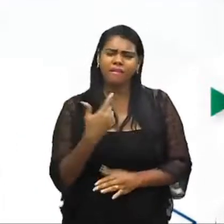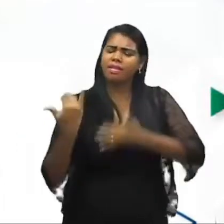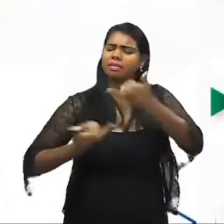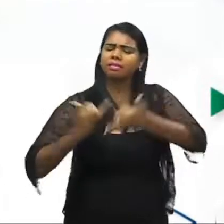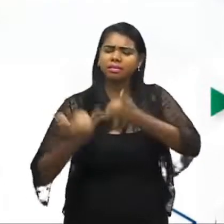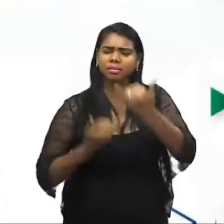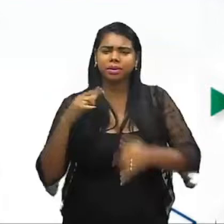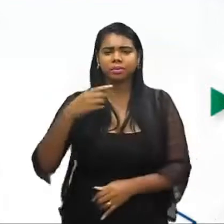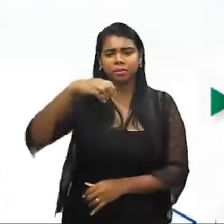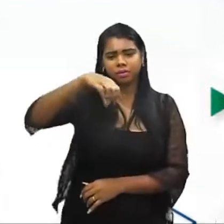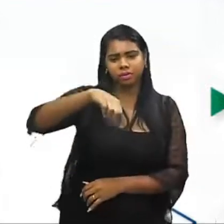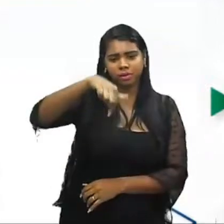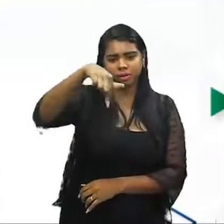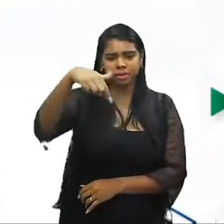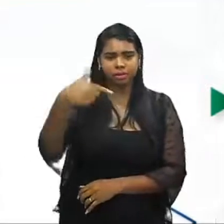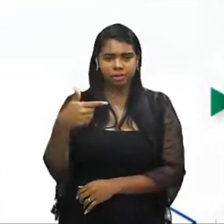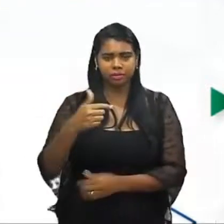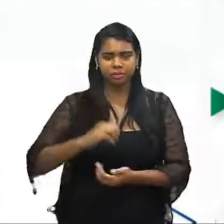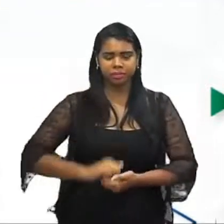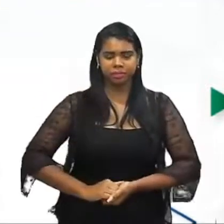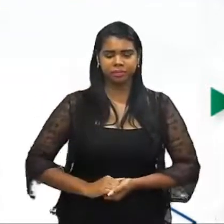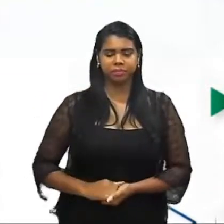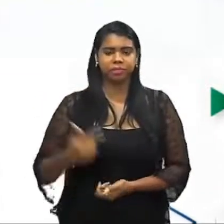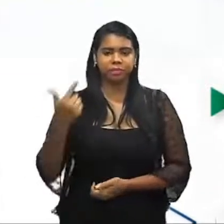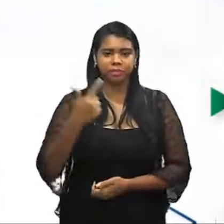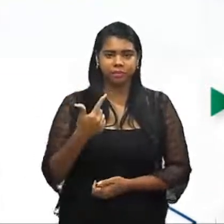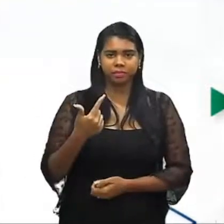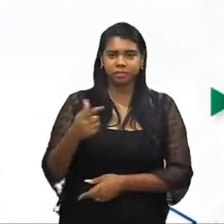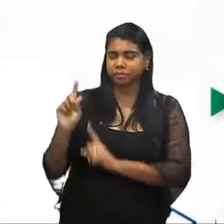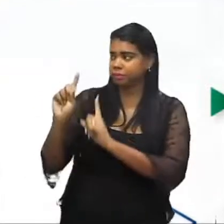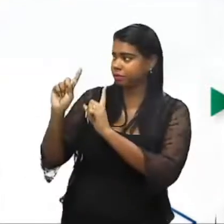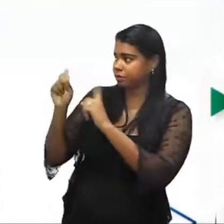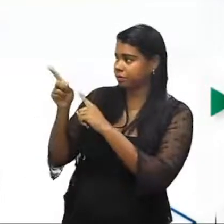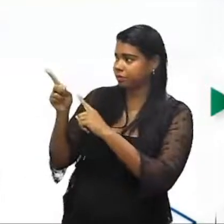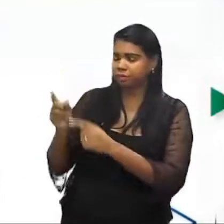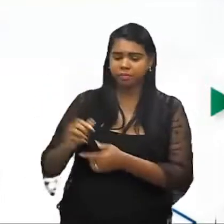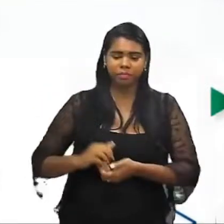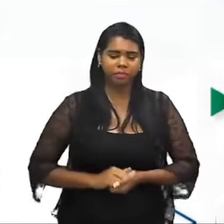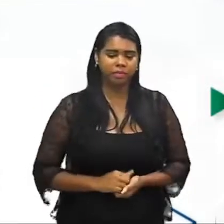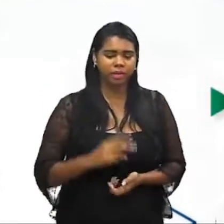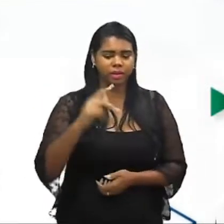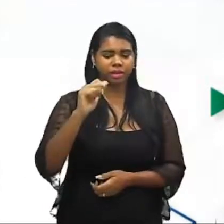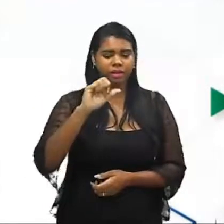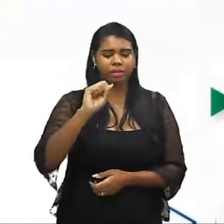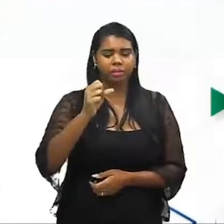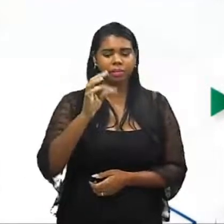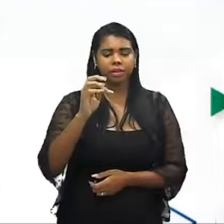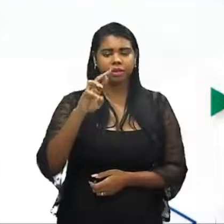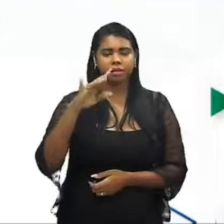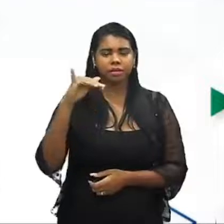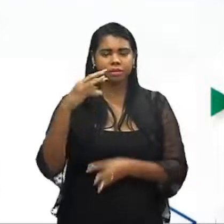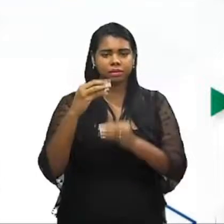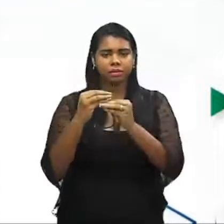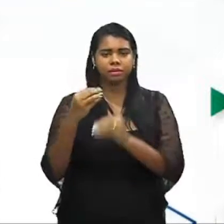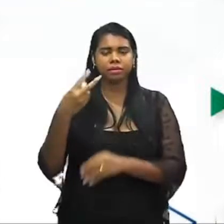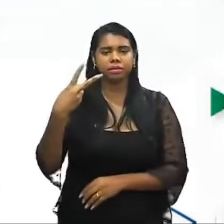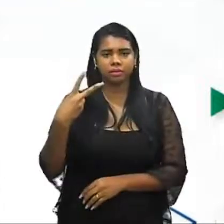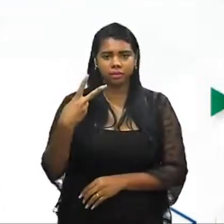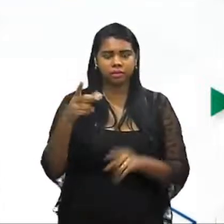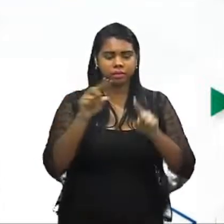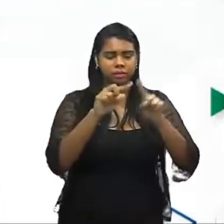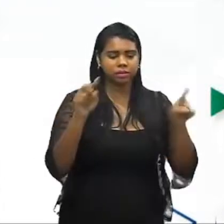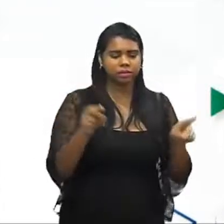de 1972. E o segundo aqui é o nosso pastoril. Então vejam que são dois elementos, dois